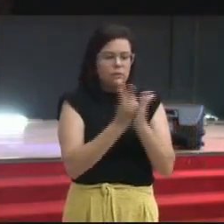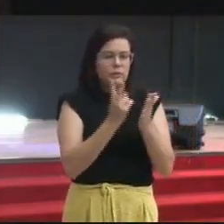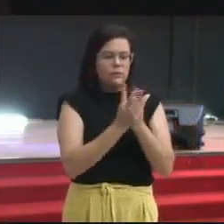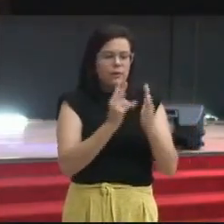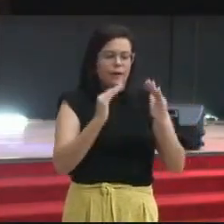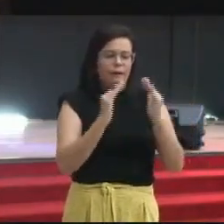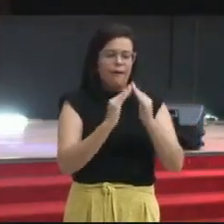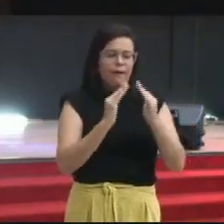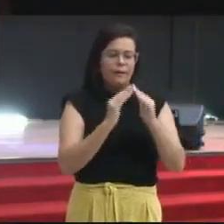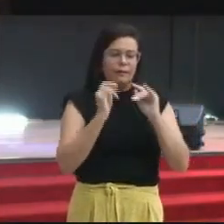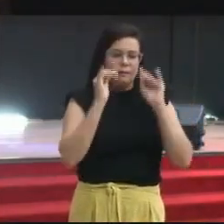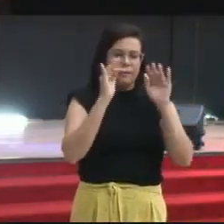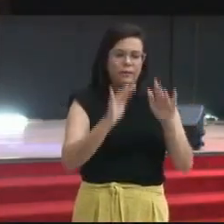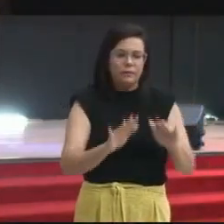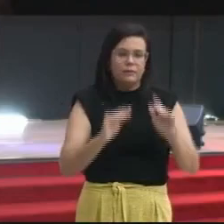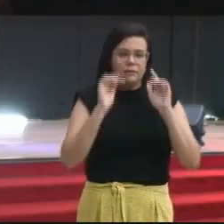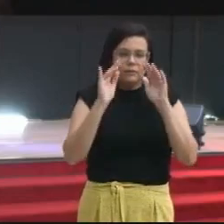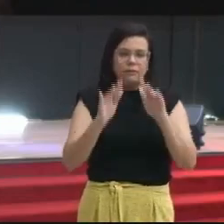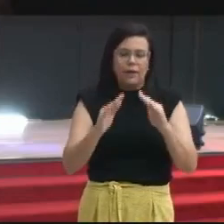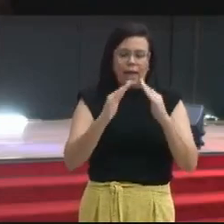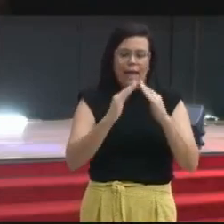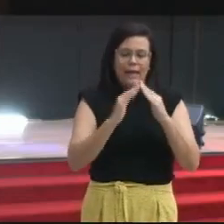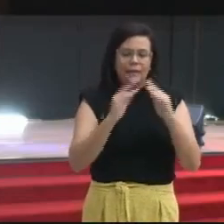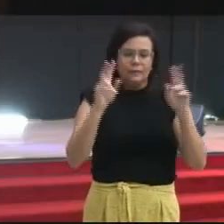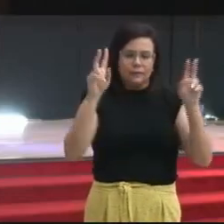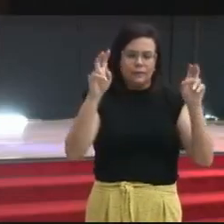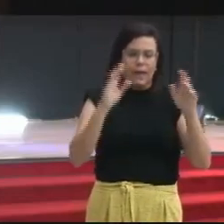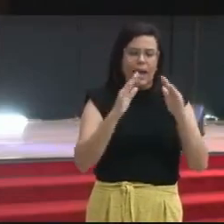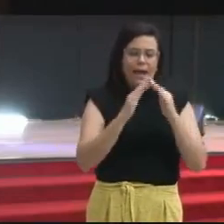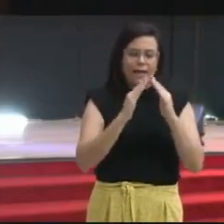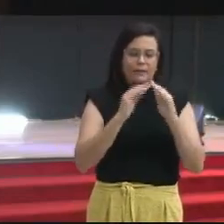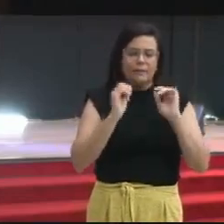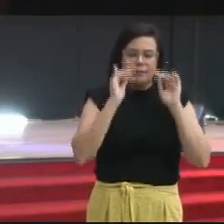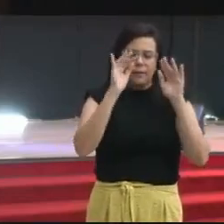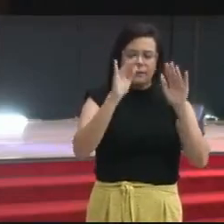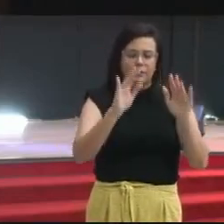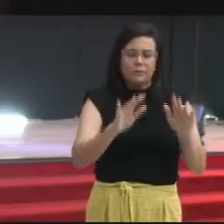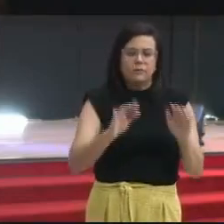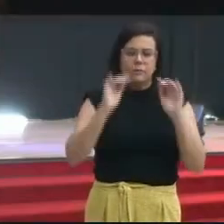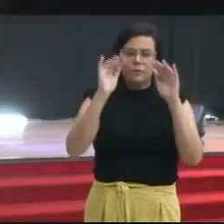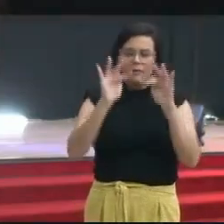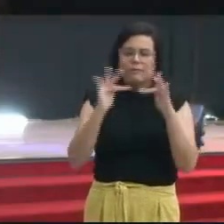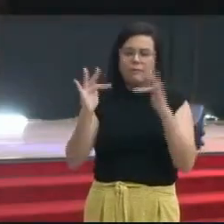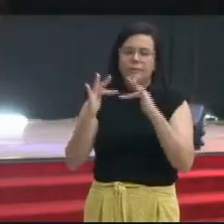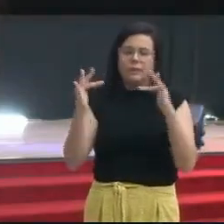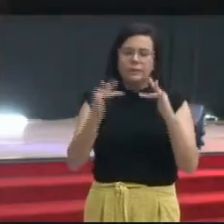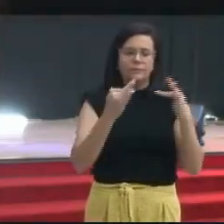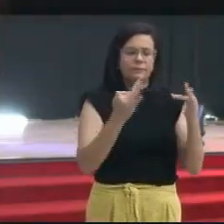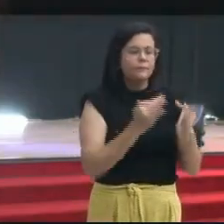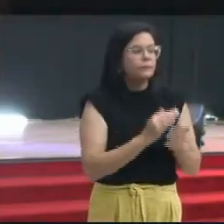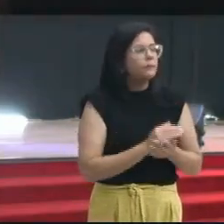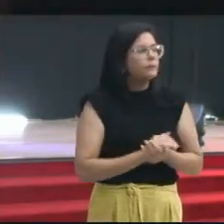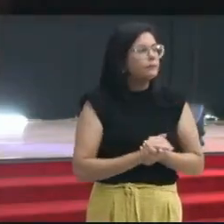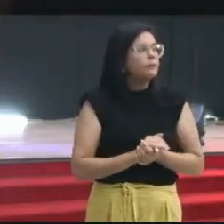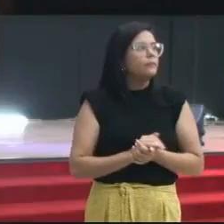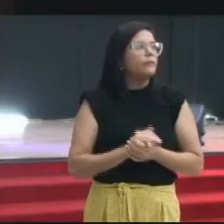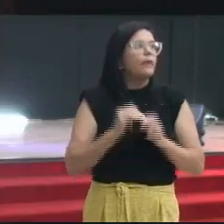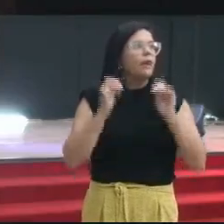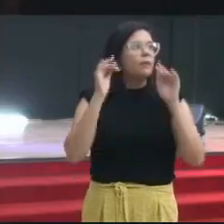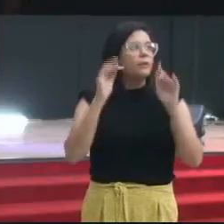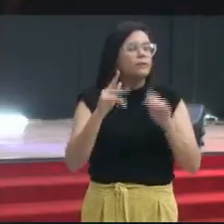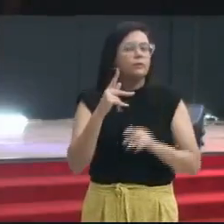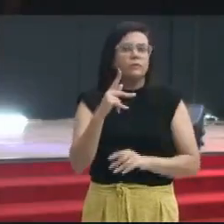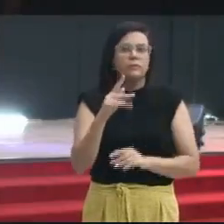Bênçãos vai ser uma campanha da nossa igreja para abençoar as famílias, para abençoar